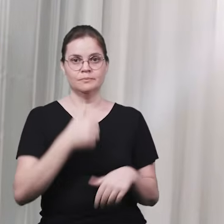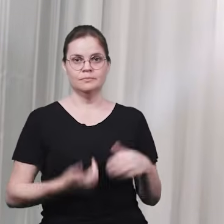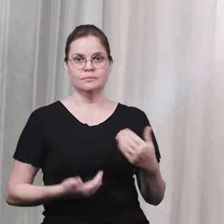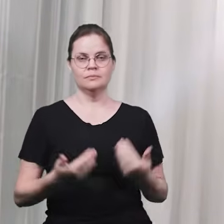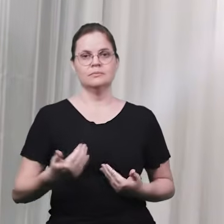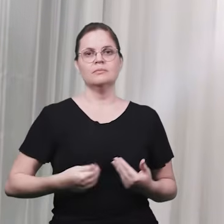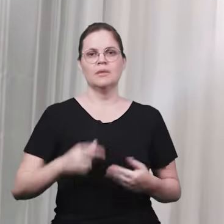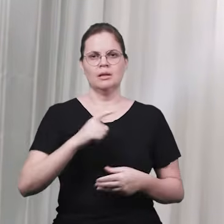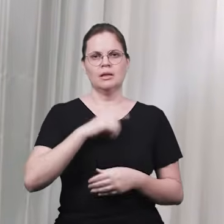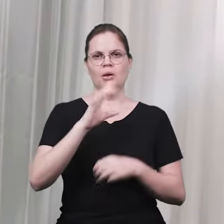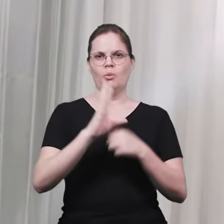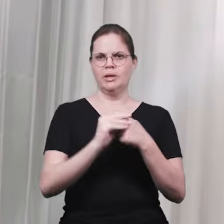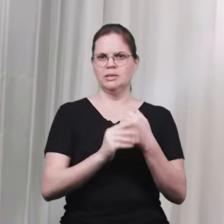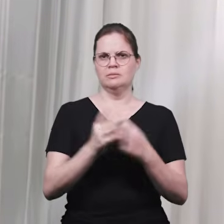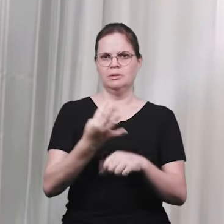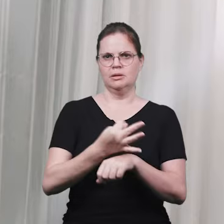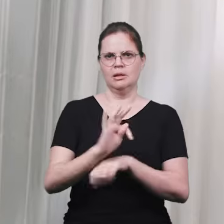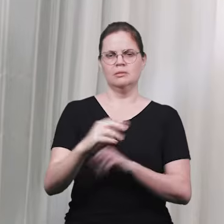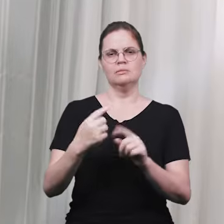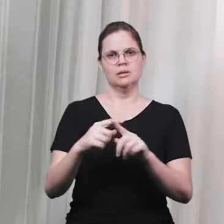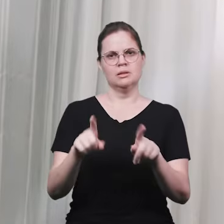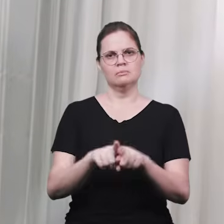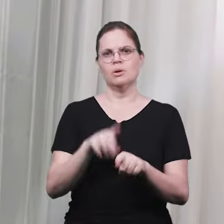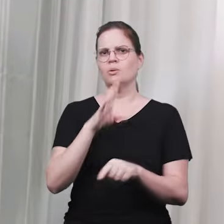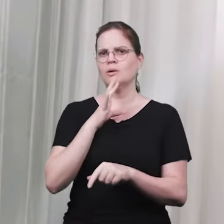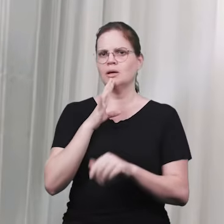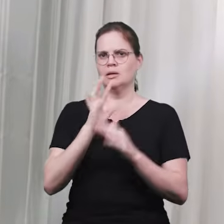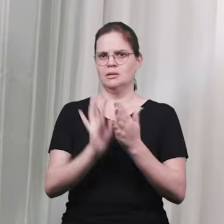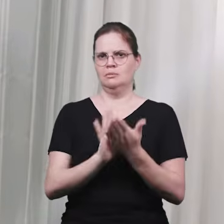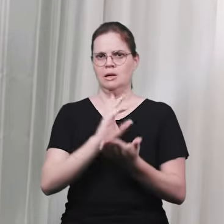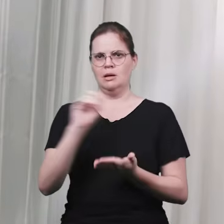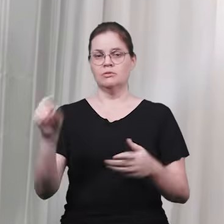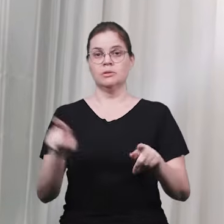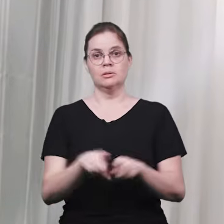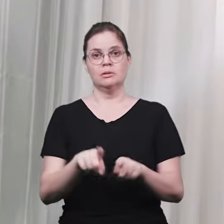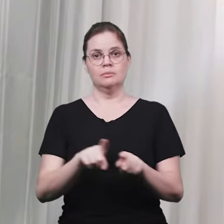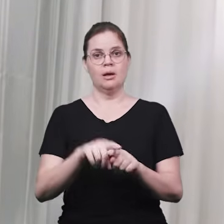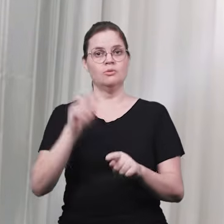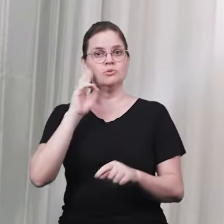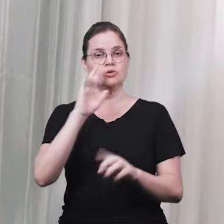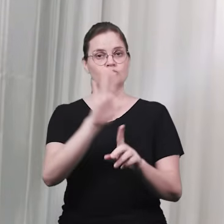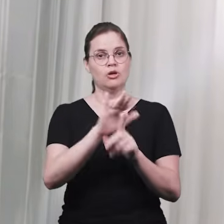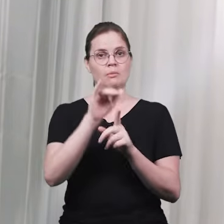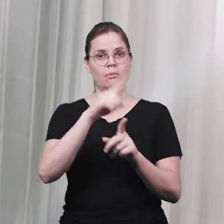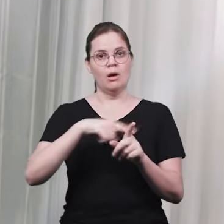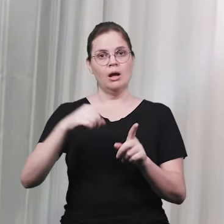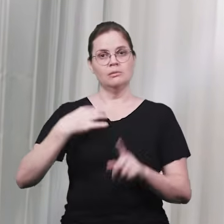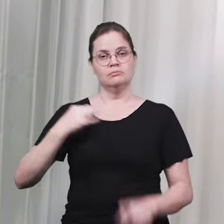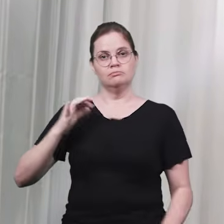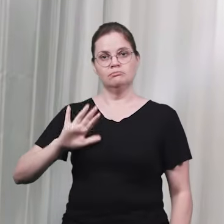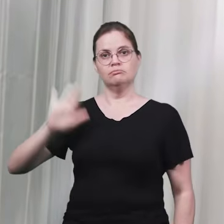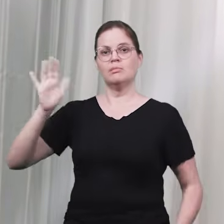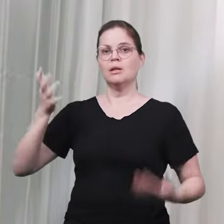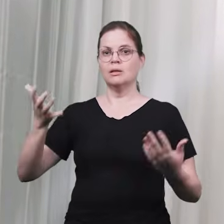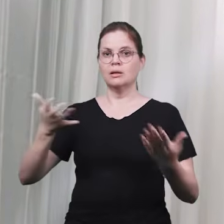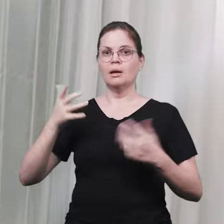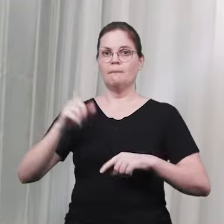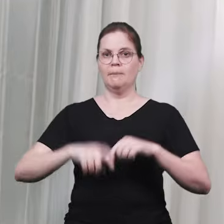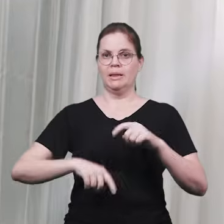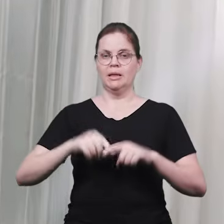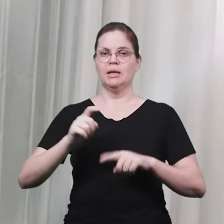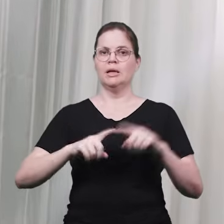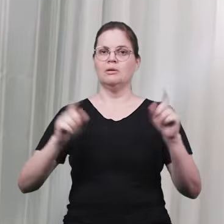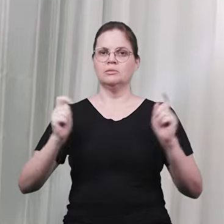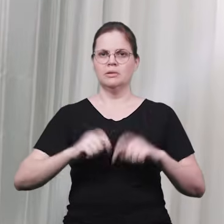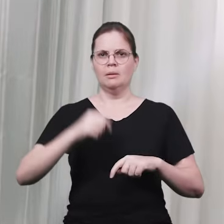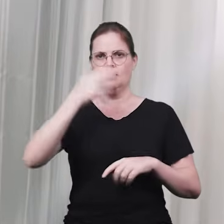conhecimento técnico, mas também têm o conhecimento da palavra de Deus, têm um chamado e se dispuseram a produzir materiais para